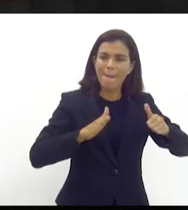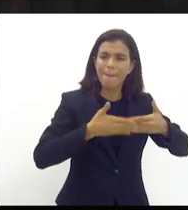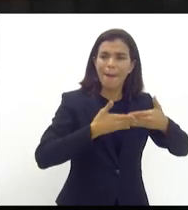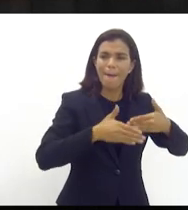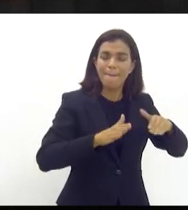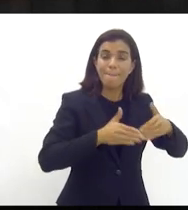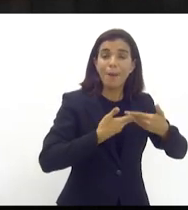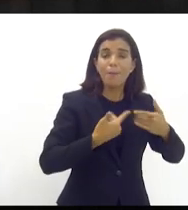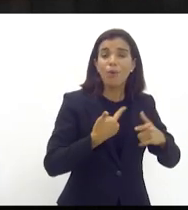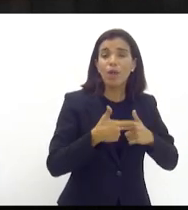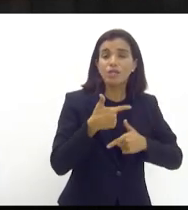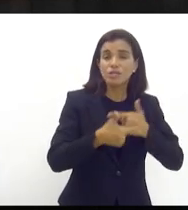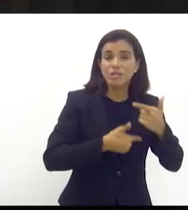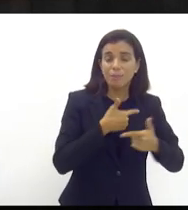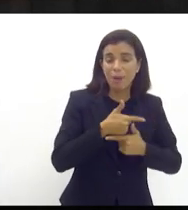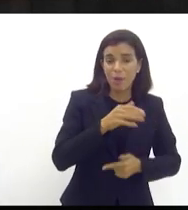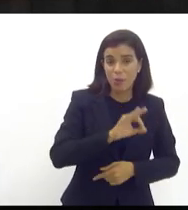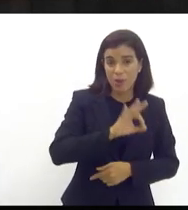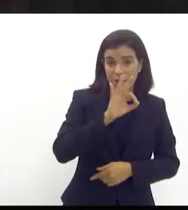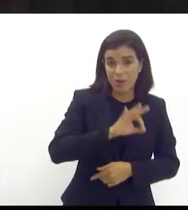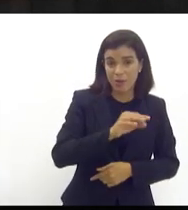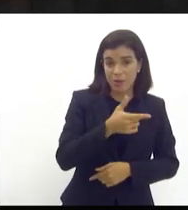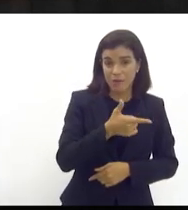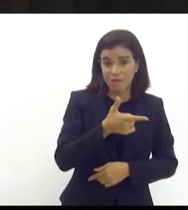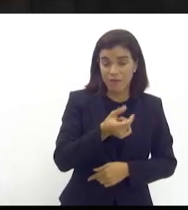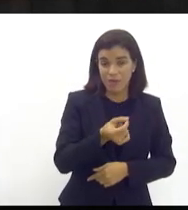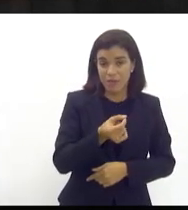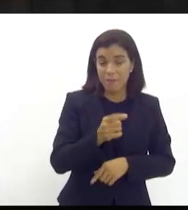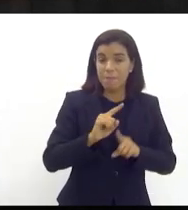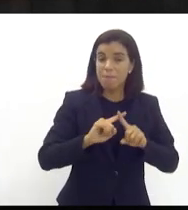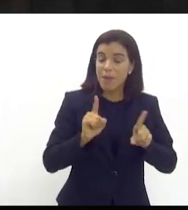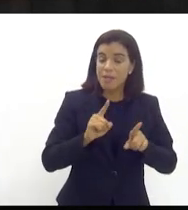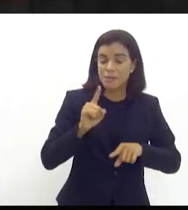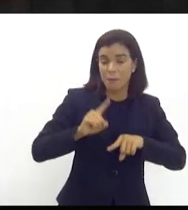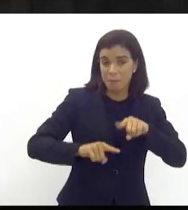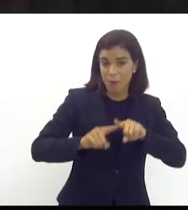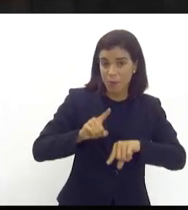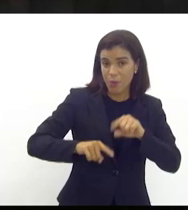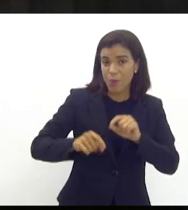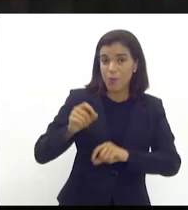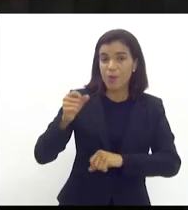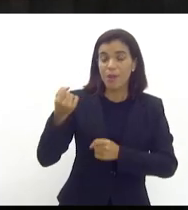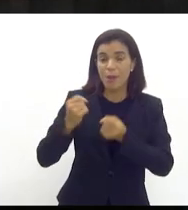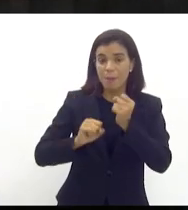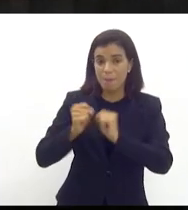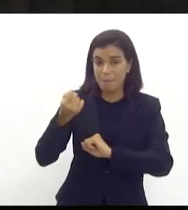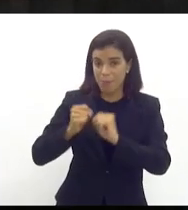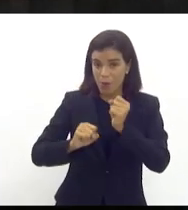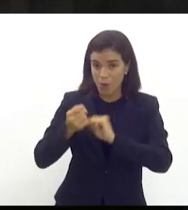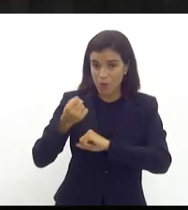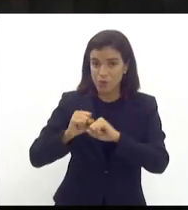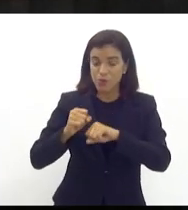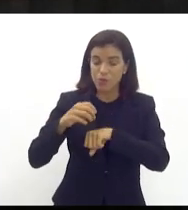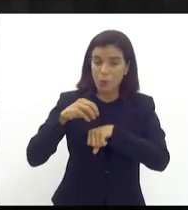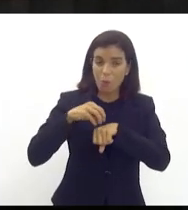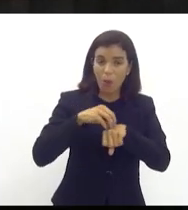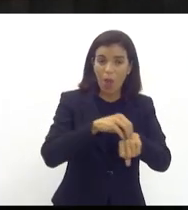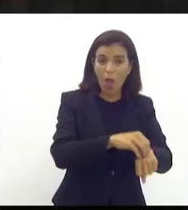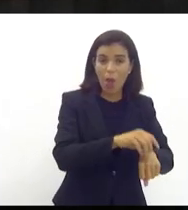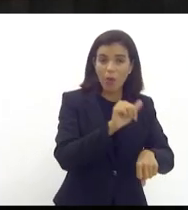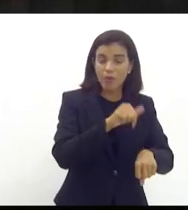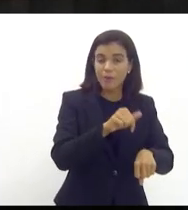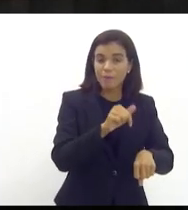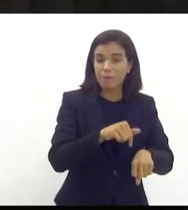com uma alíquota de 20%. Enquanto aquilo que é produzido lá fora e entra aqui pelos atacadistas,